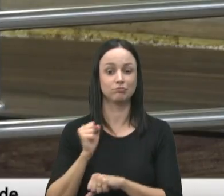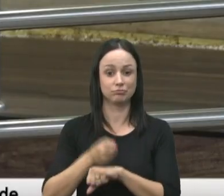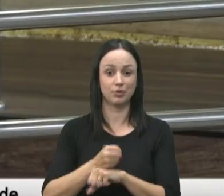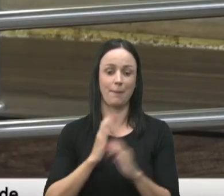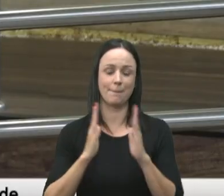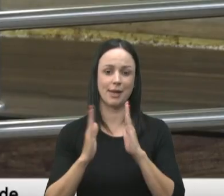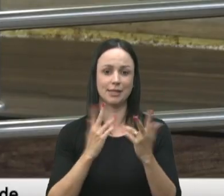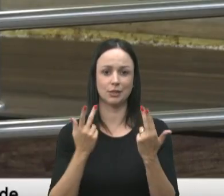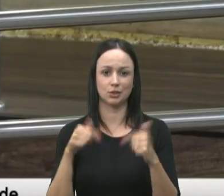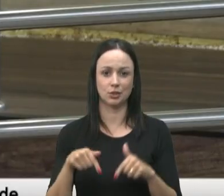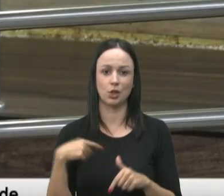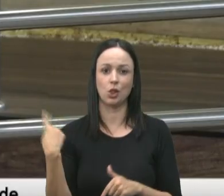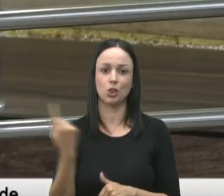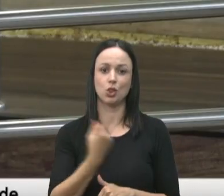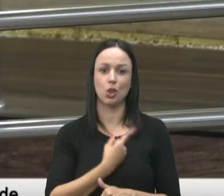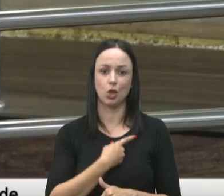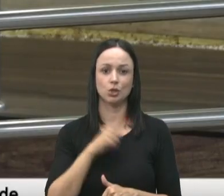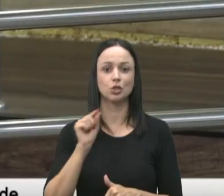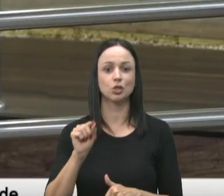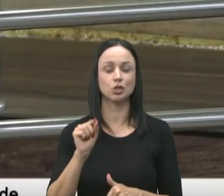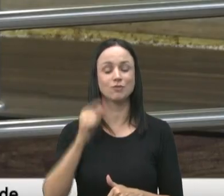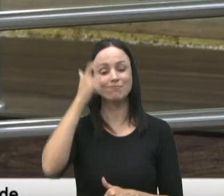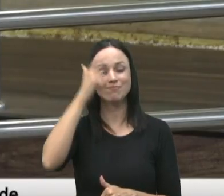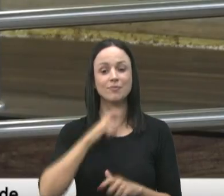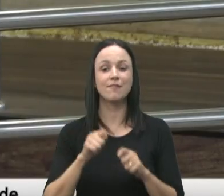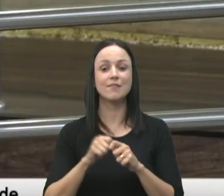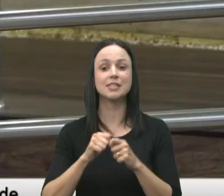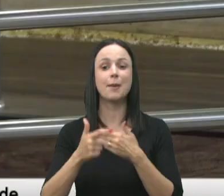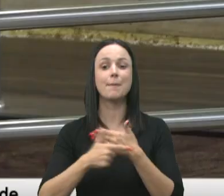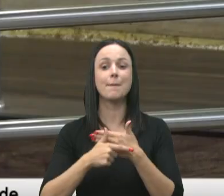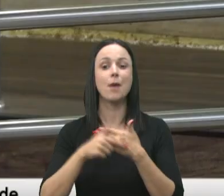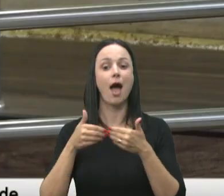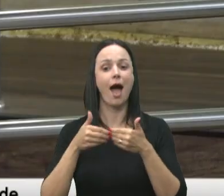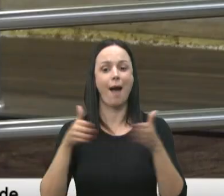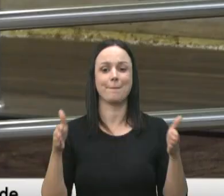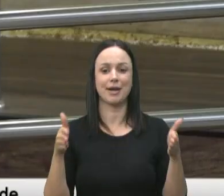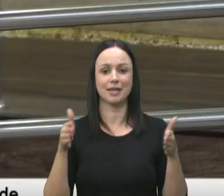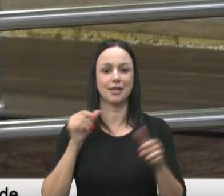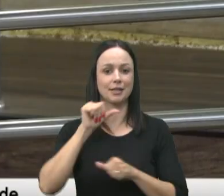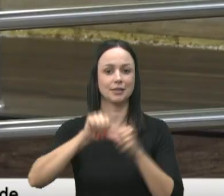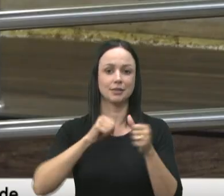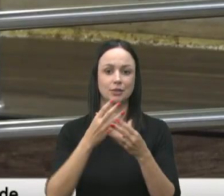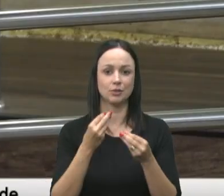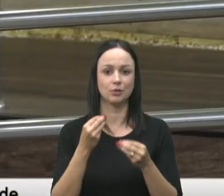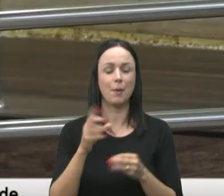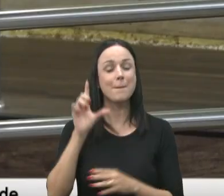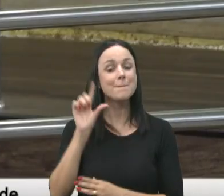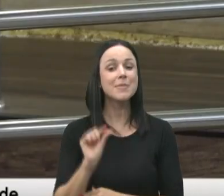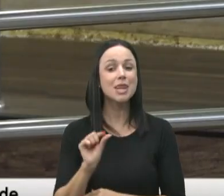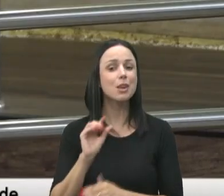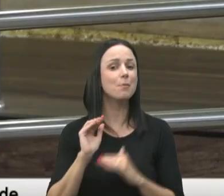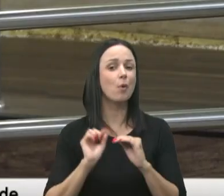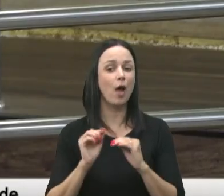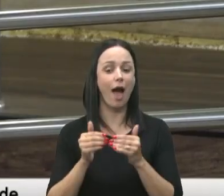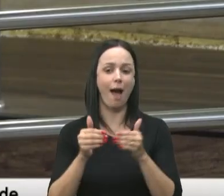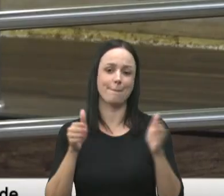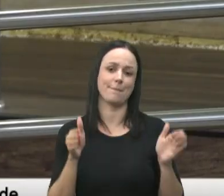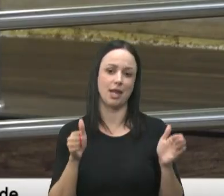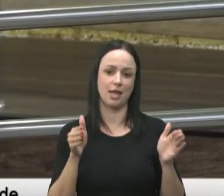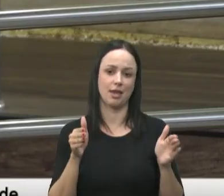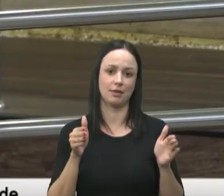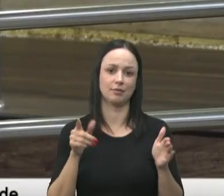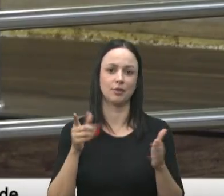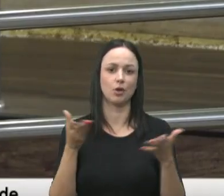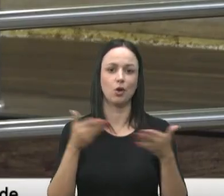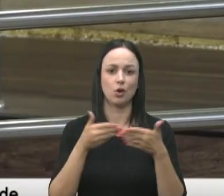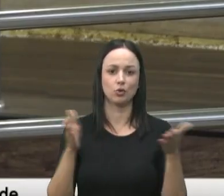aqui. Que o nosso papel é abrir portas, eu sempre digo, no mínimo. A gente quer transformar muita coisa, mas no mínimo a gente tem que abrir as portas como hoje